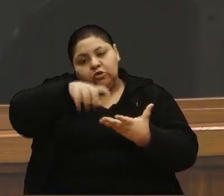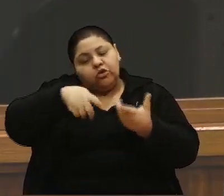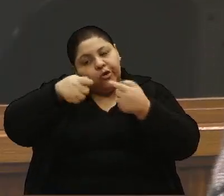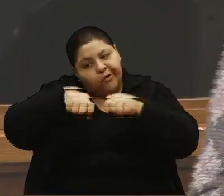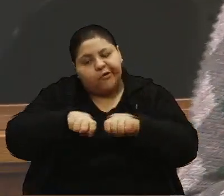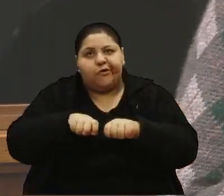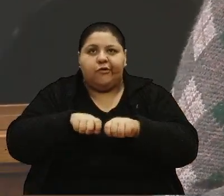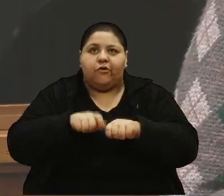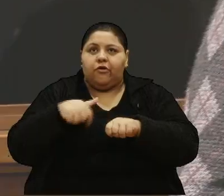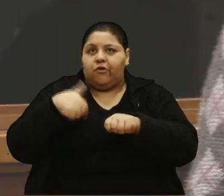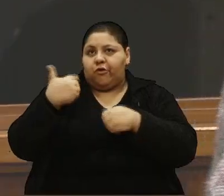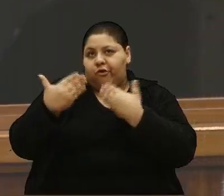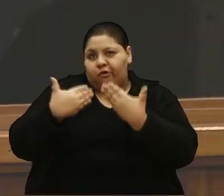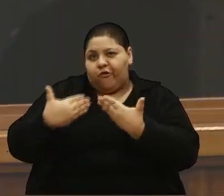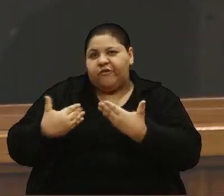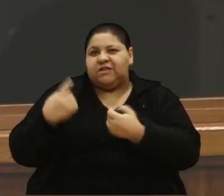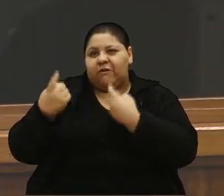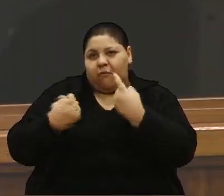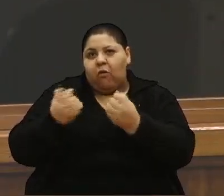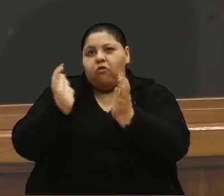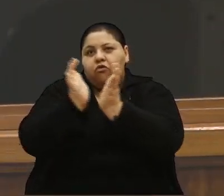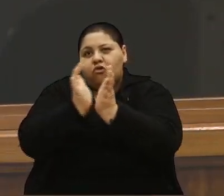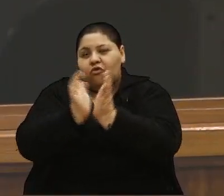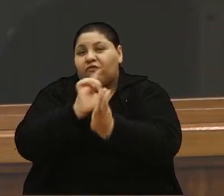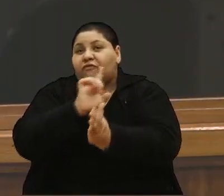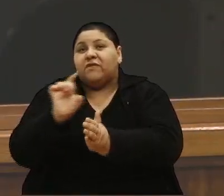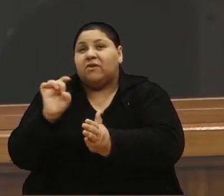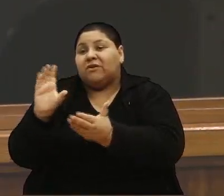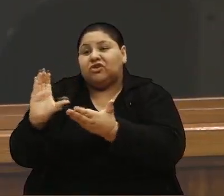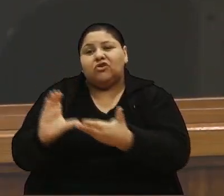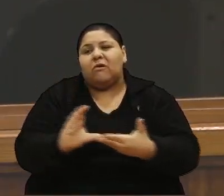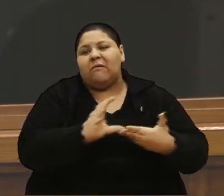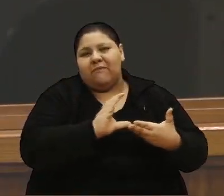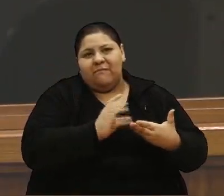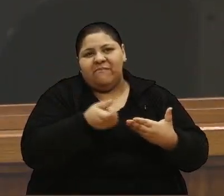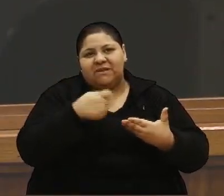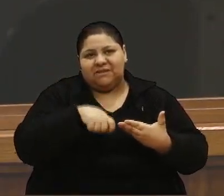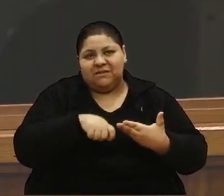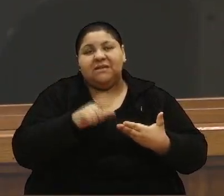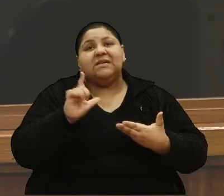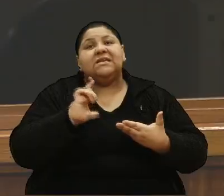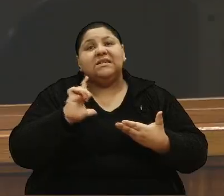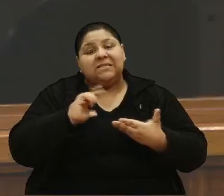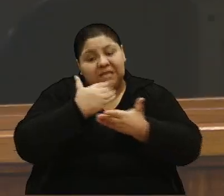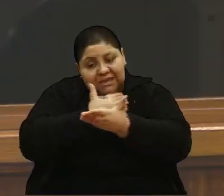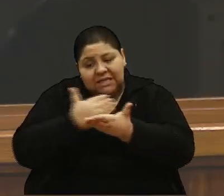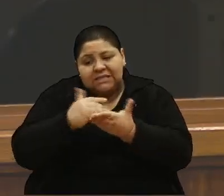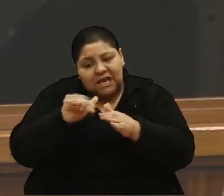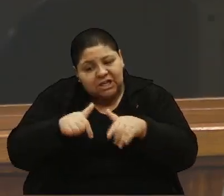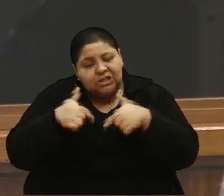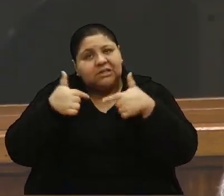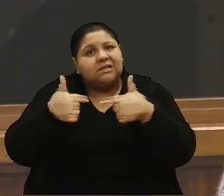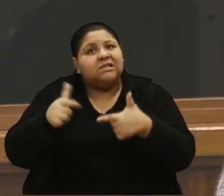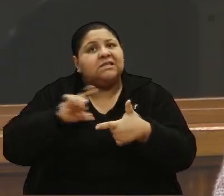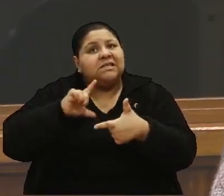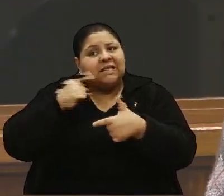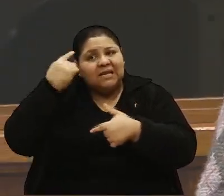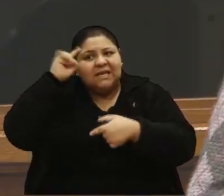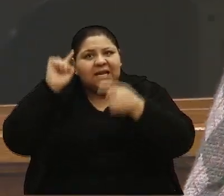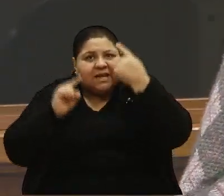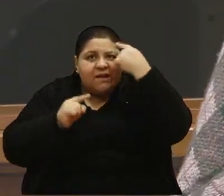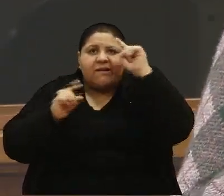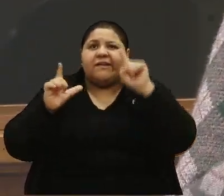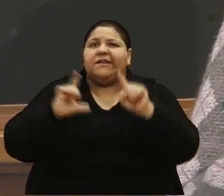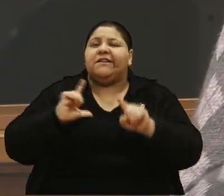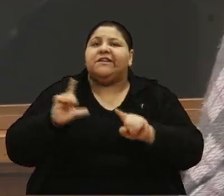precisamos, eu conversava com alguns colegas aqui, não é só verba que o município precisa, tem que ter iniciativa, tem que ter criatividade, tem que